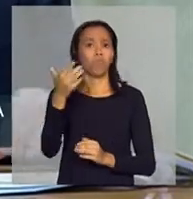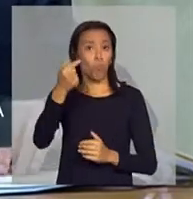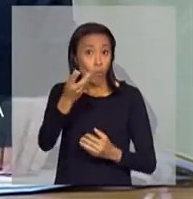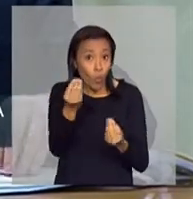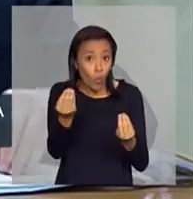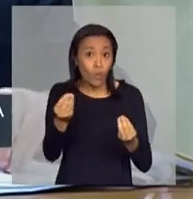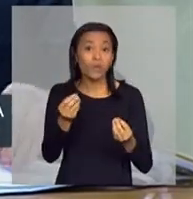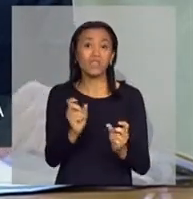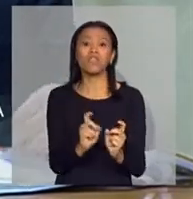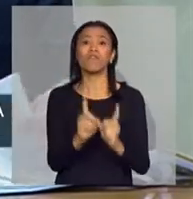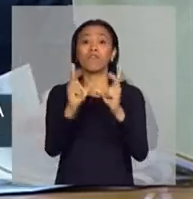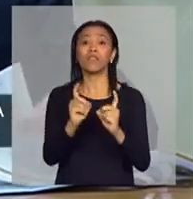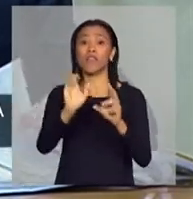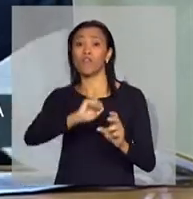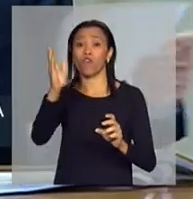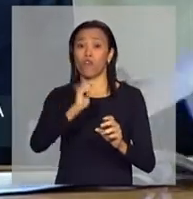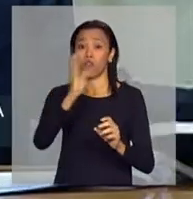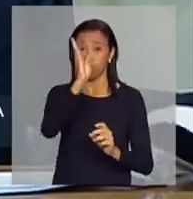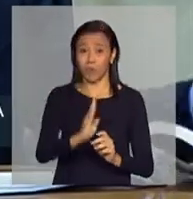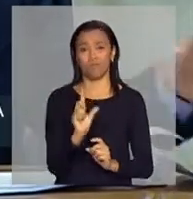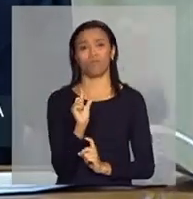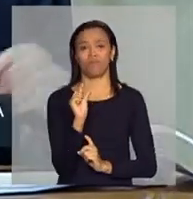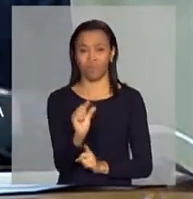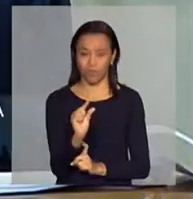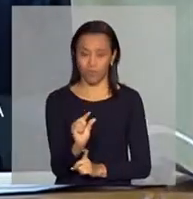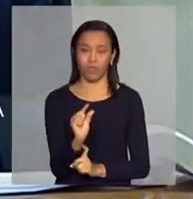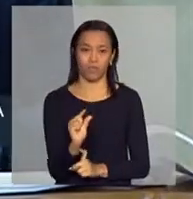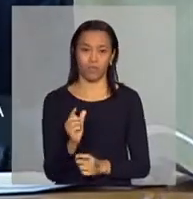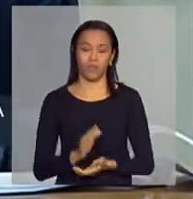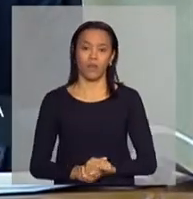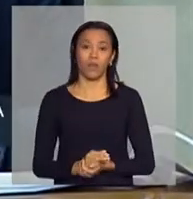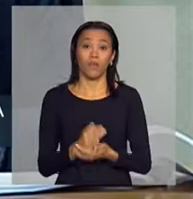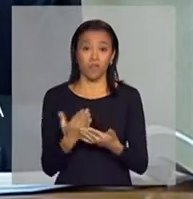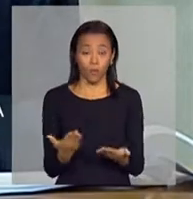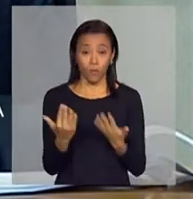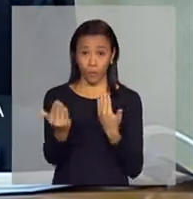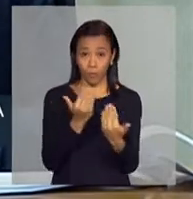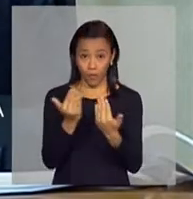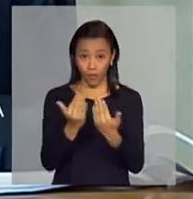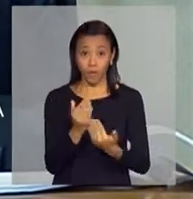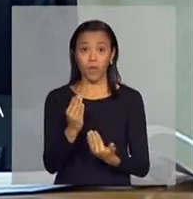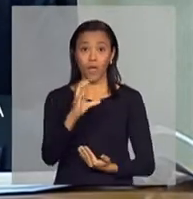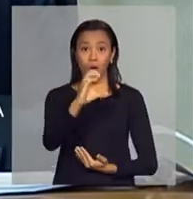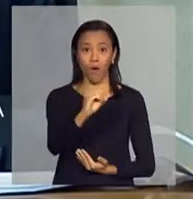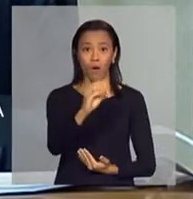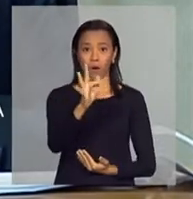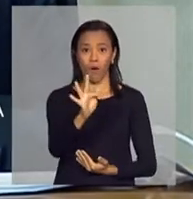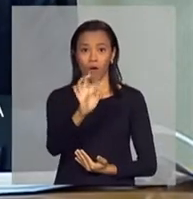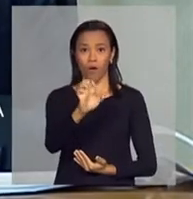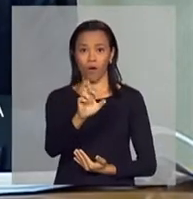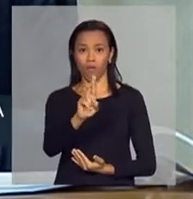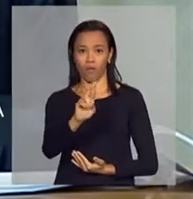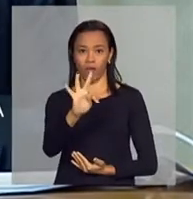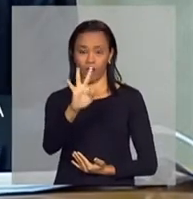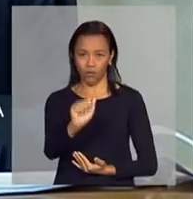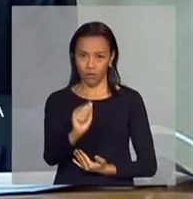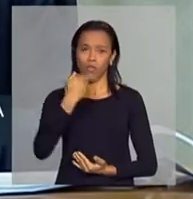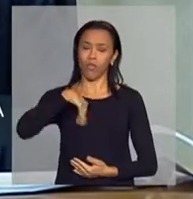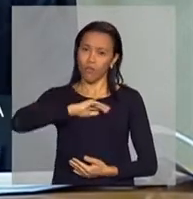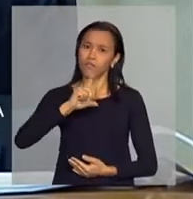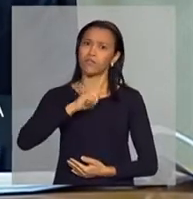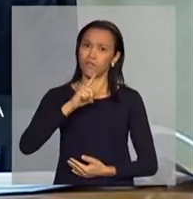menos do ponto de vista da oferta nós tivemos um crescimento